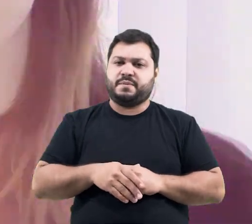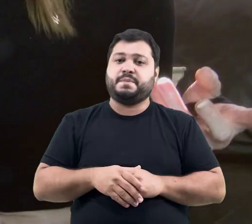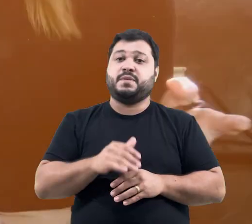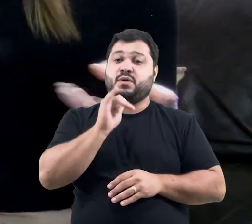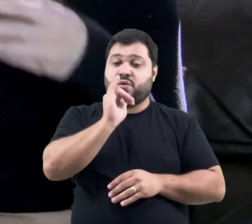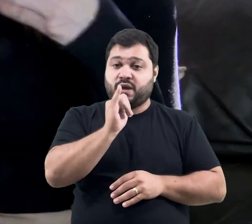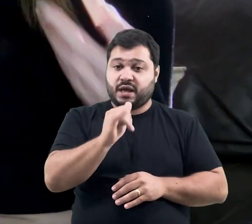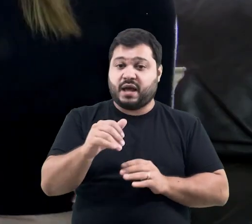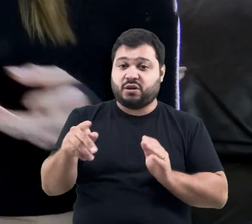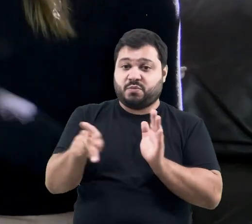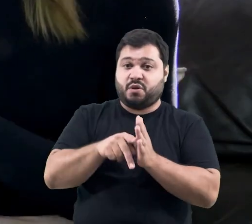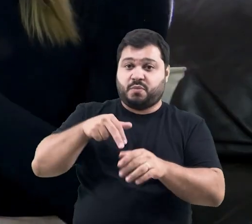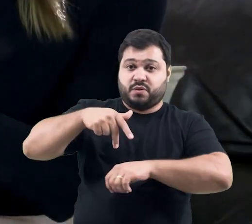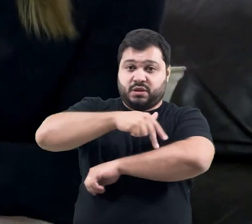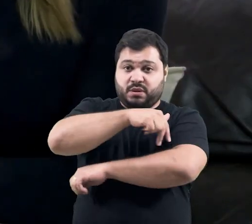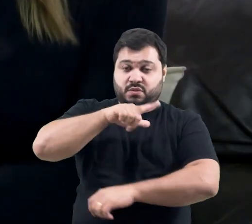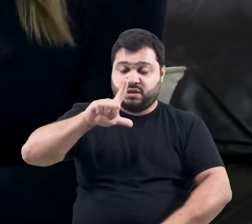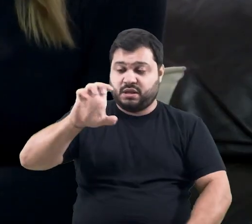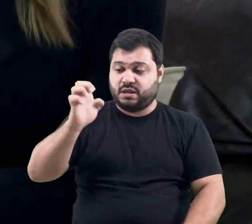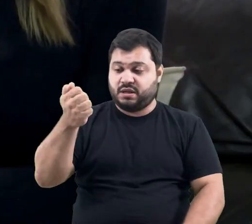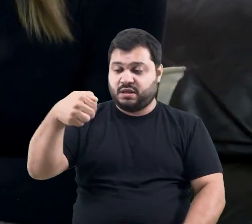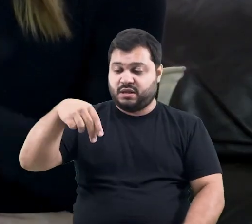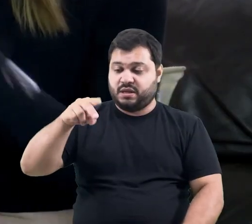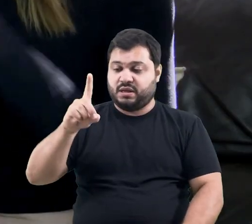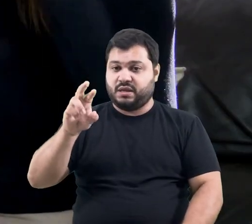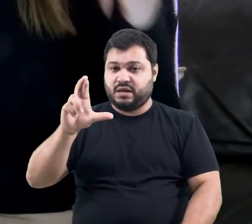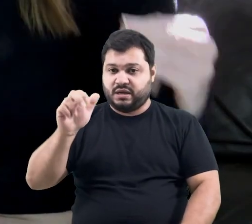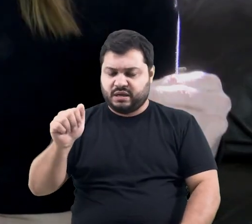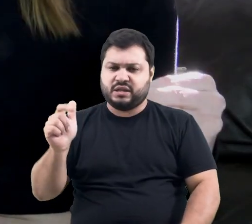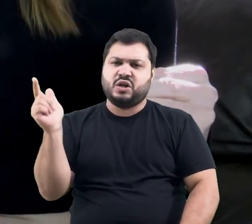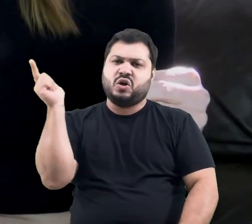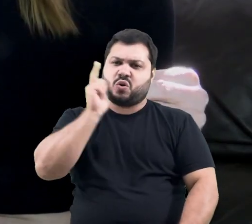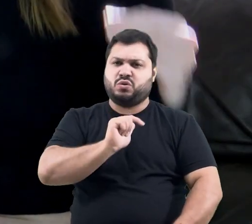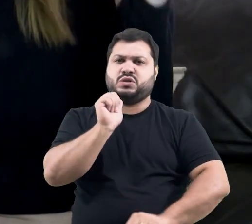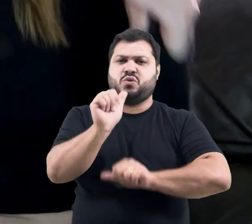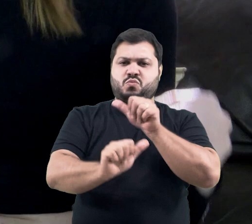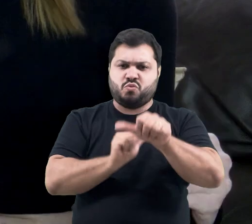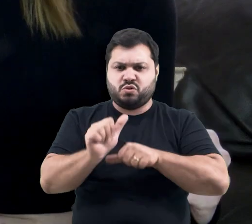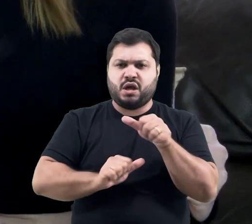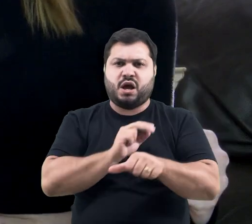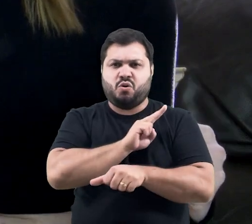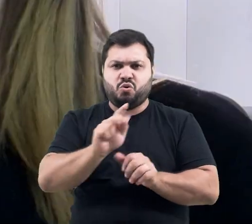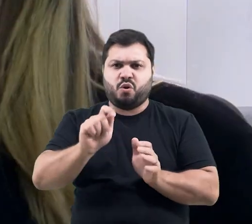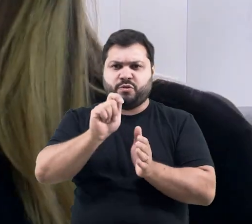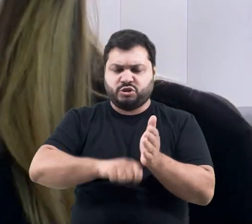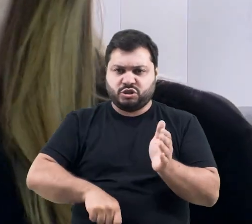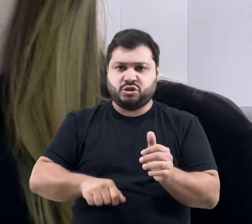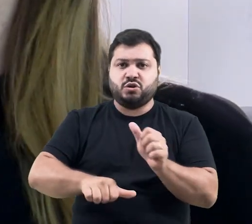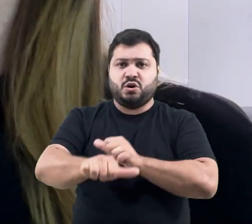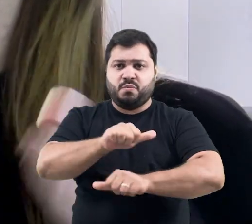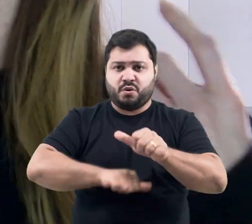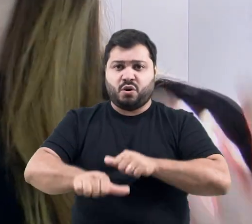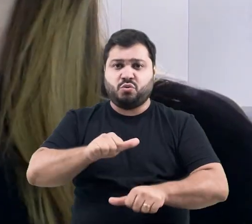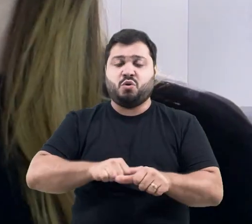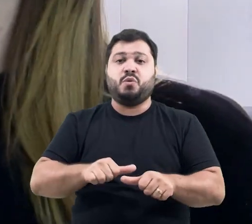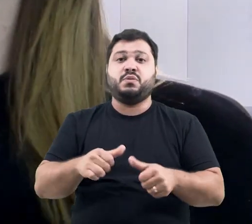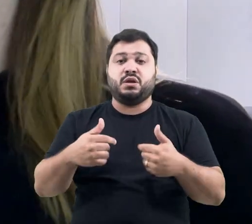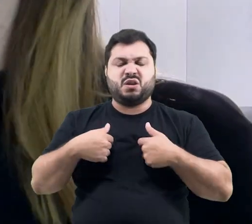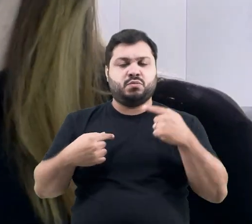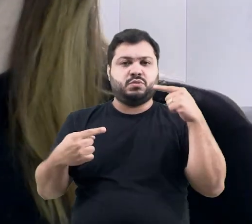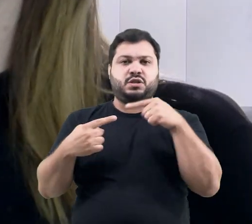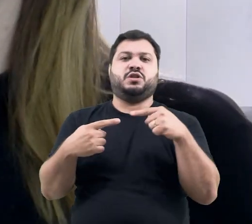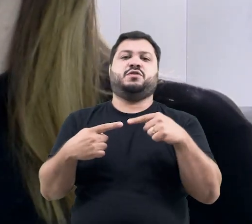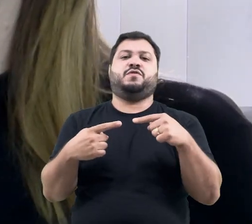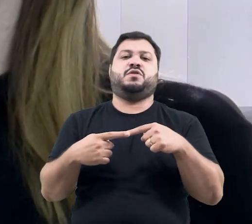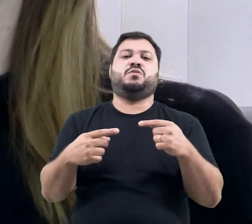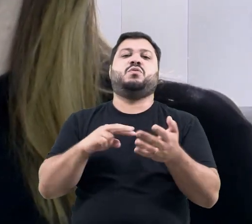mulher. O relato é da modelo Leandra Lira. Ela conseguiu a alteração do nome de registro para o nome com o